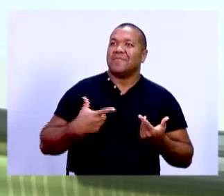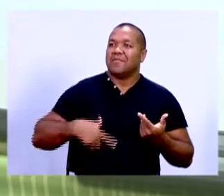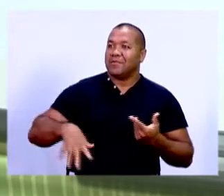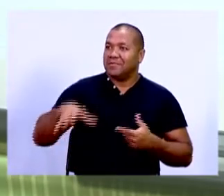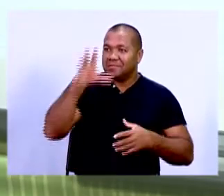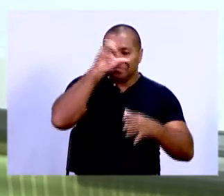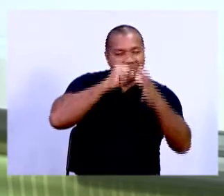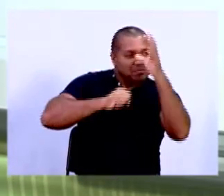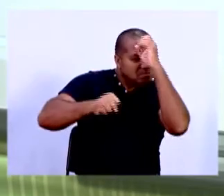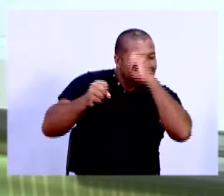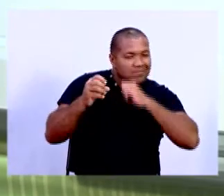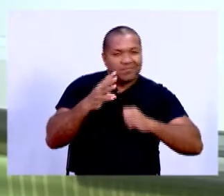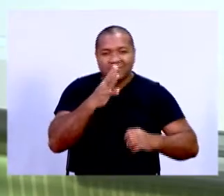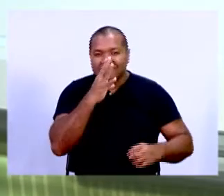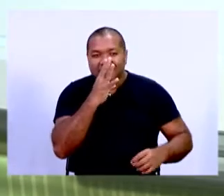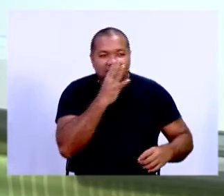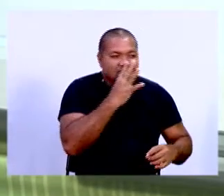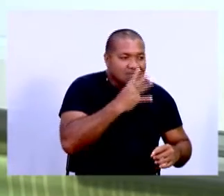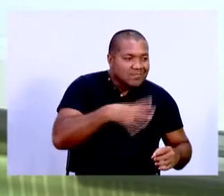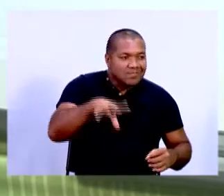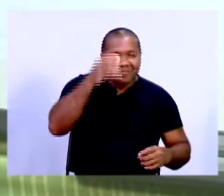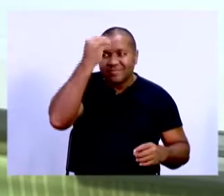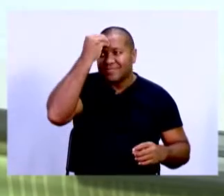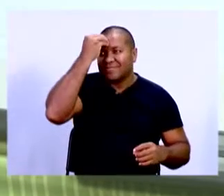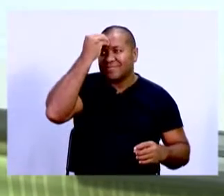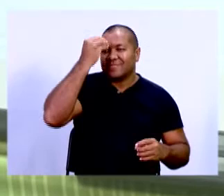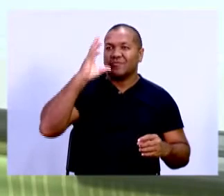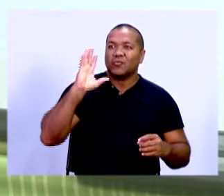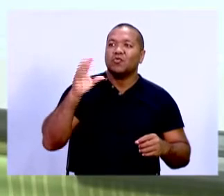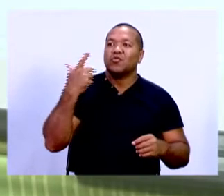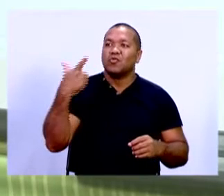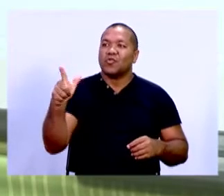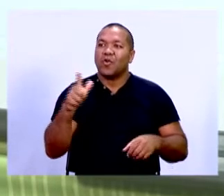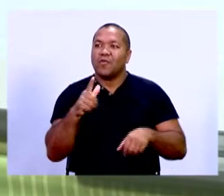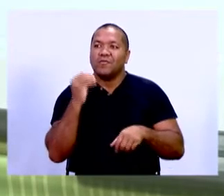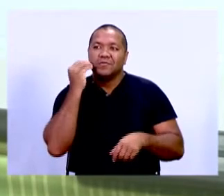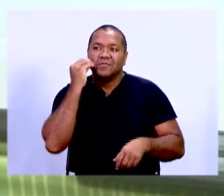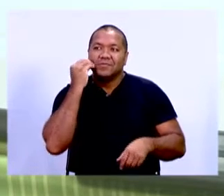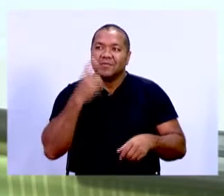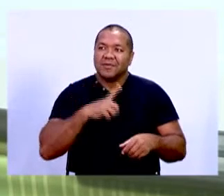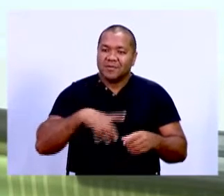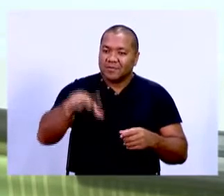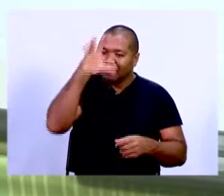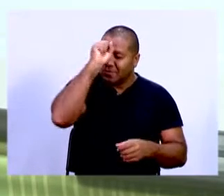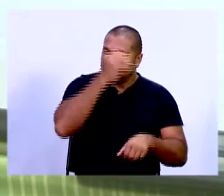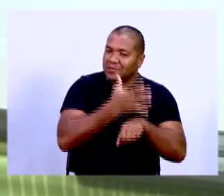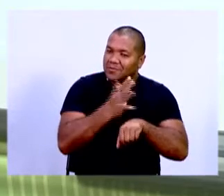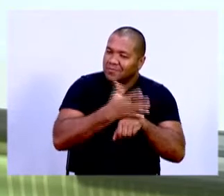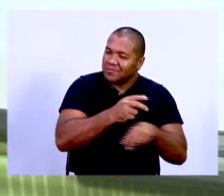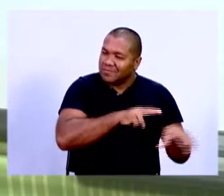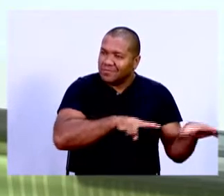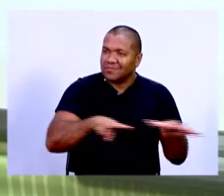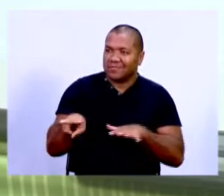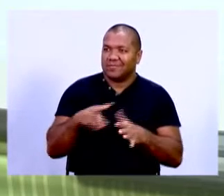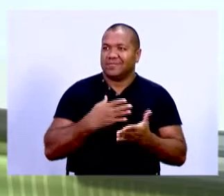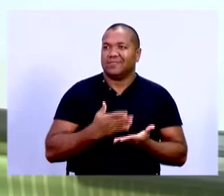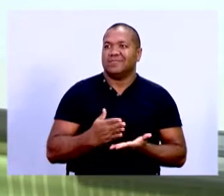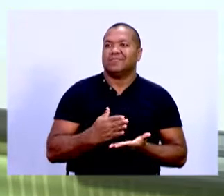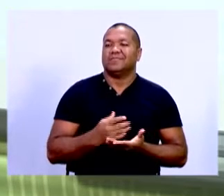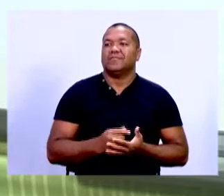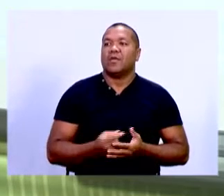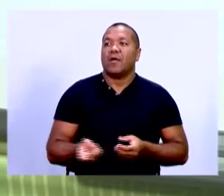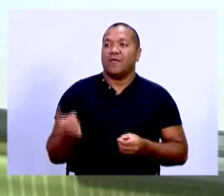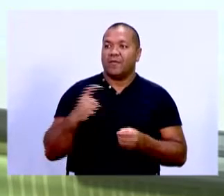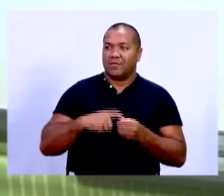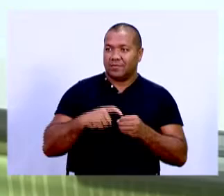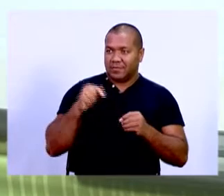esse conhecimento, essas novas experiências que vocês terão durante essa Semana de Informática. Então, vamos voltar à